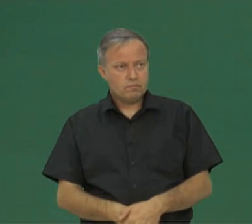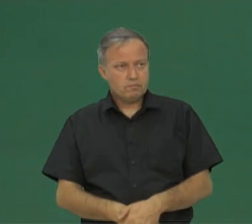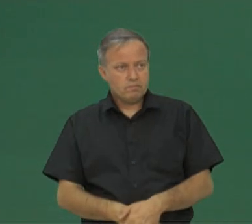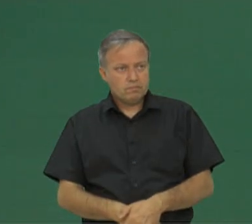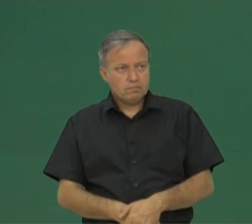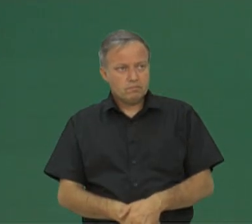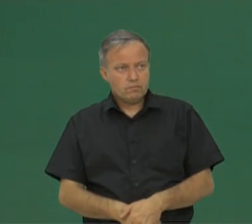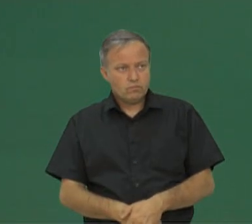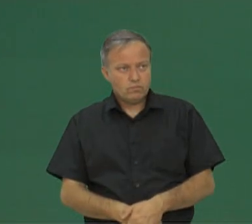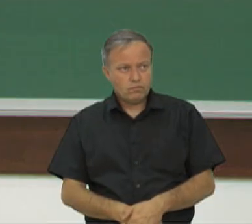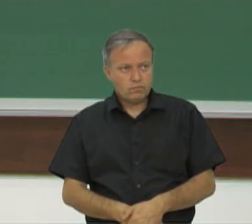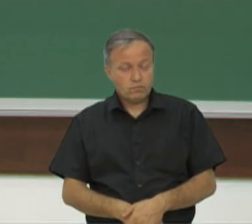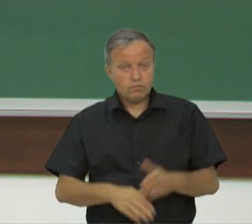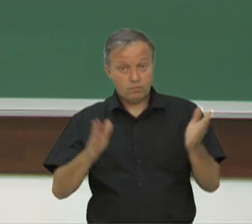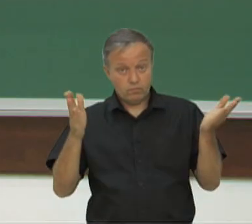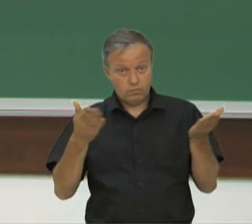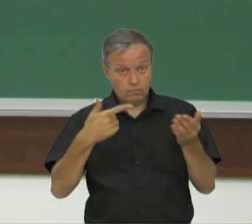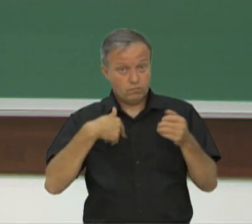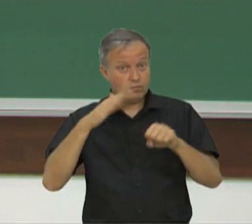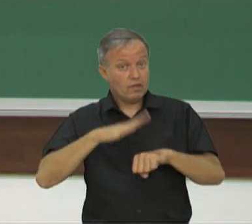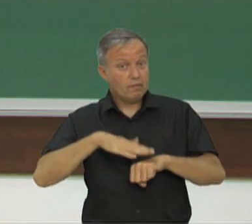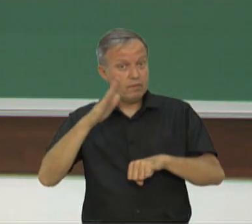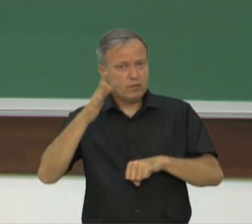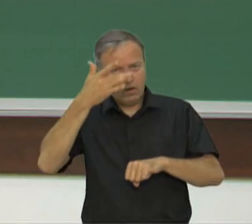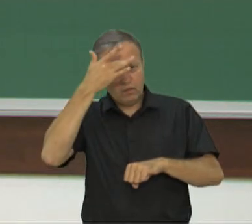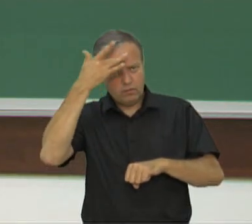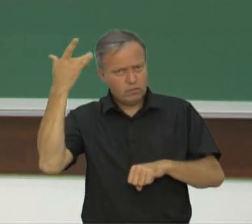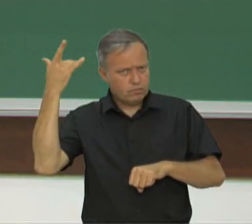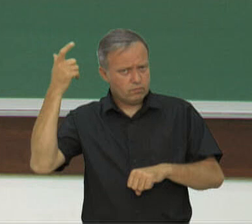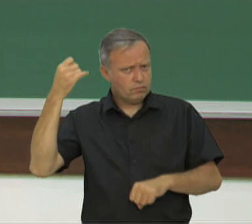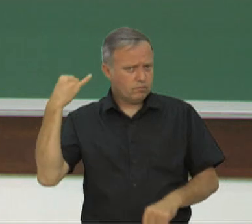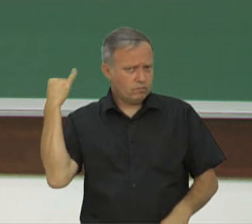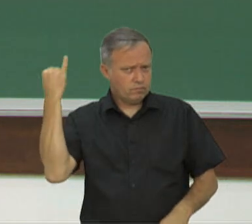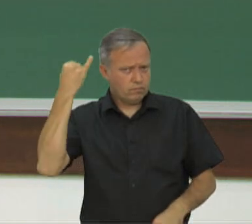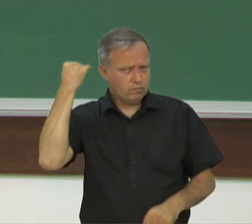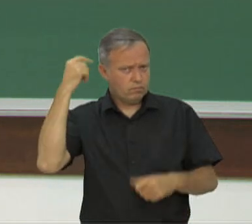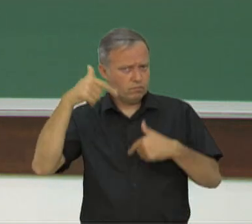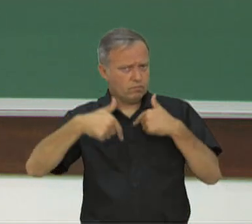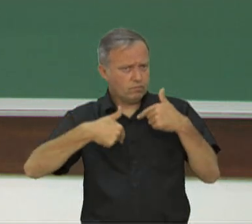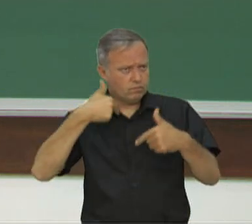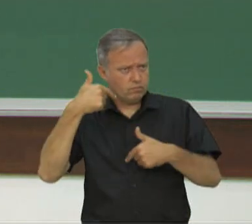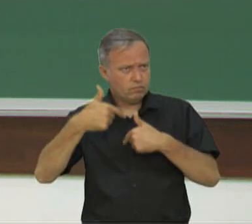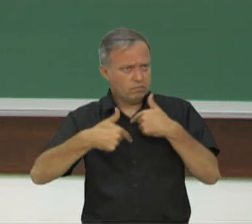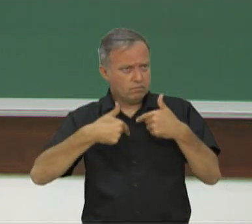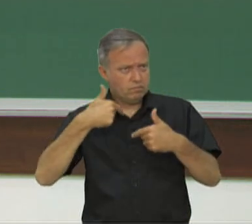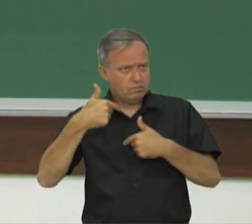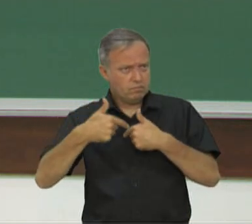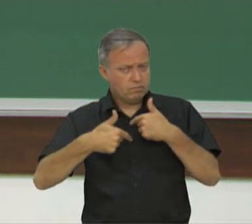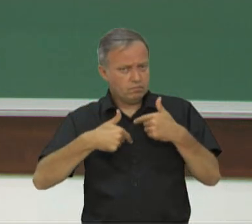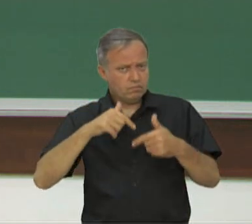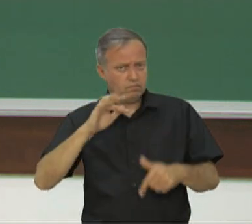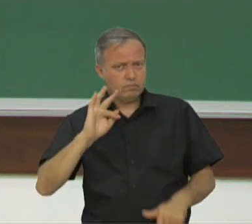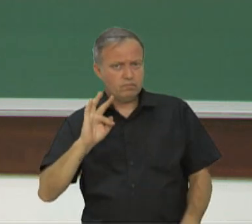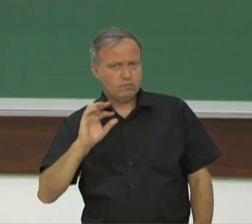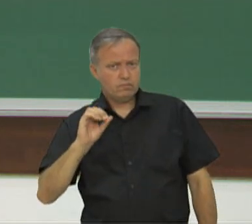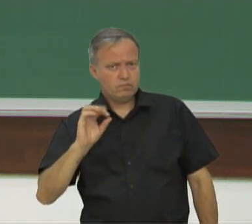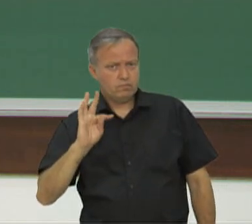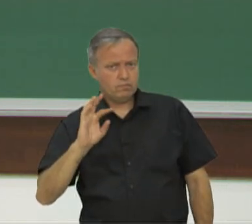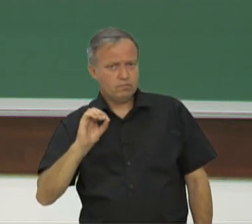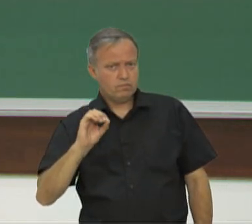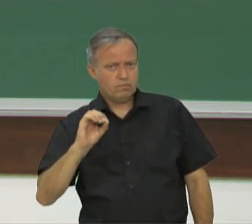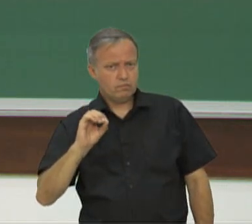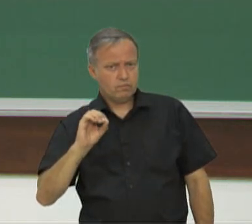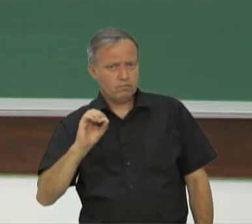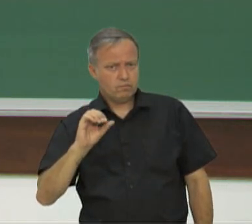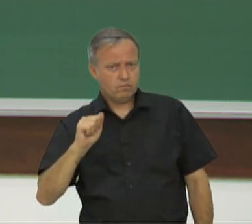Agora vamos conhecer mais um artista que trabalha com a fotoação. Faz